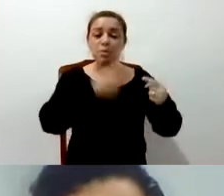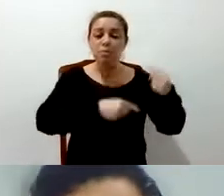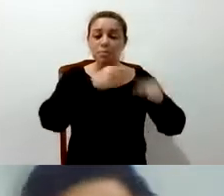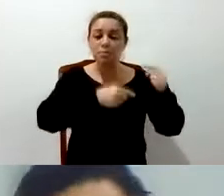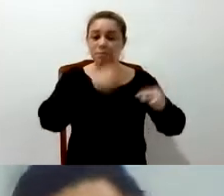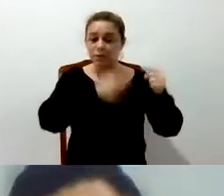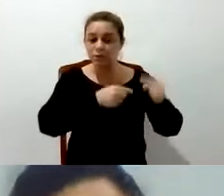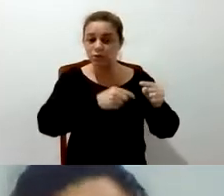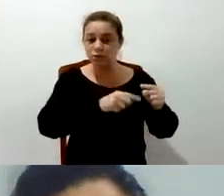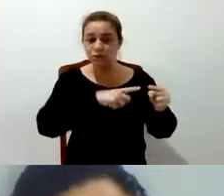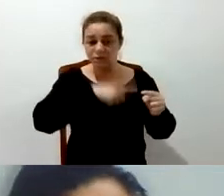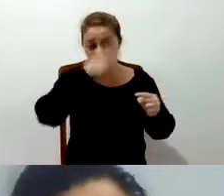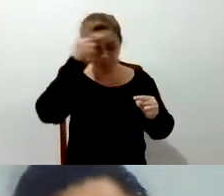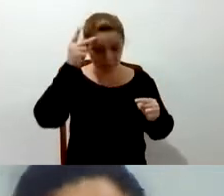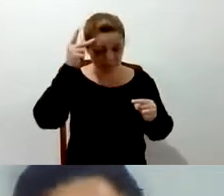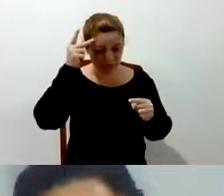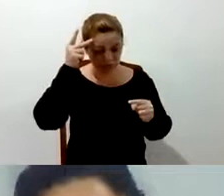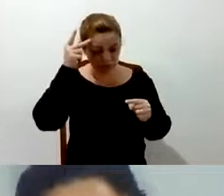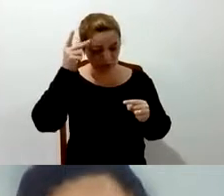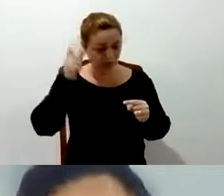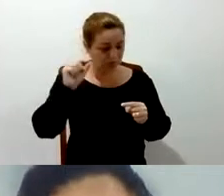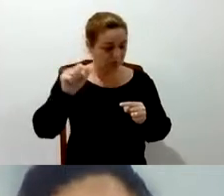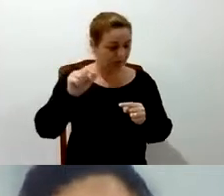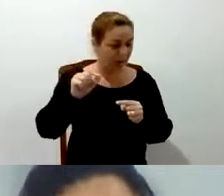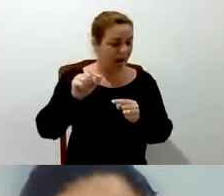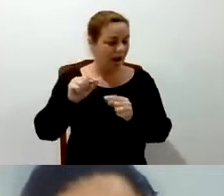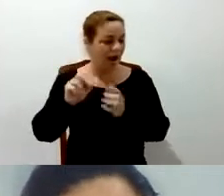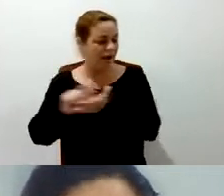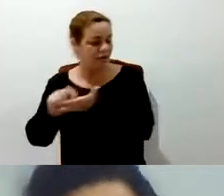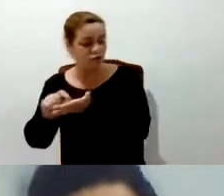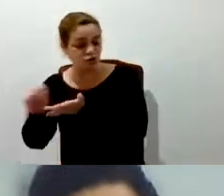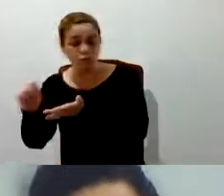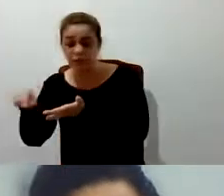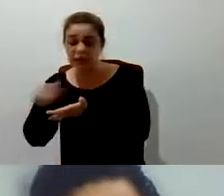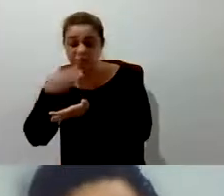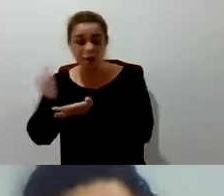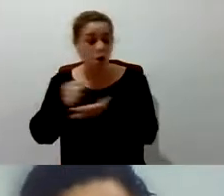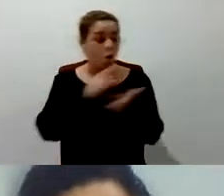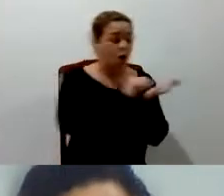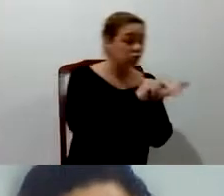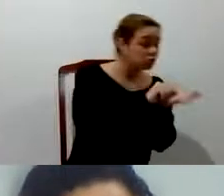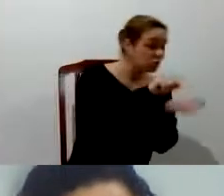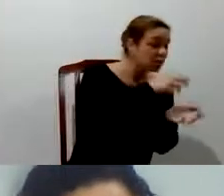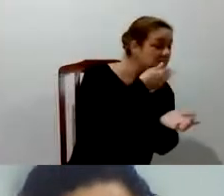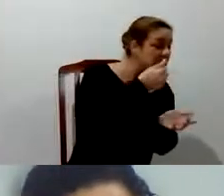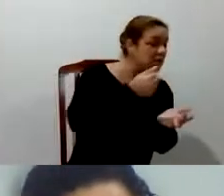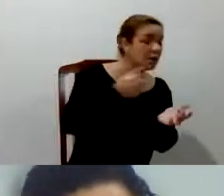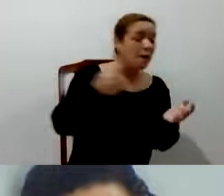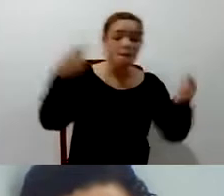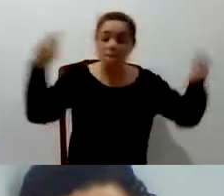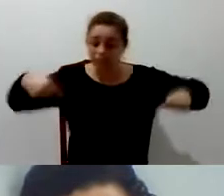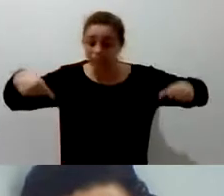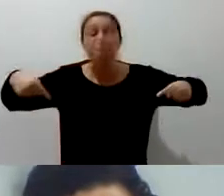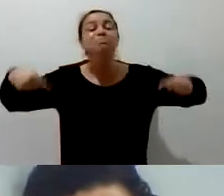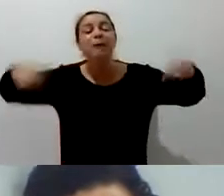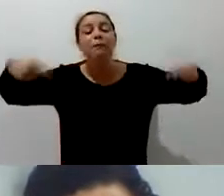se posicionando a favor de um partido ou de outro e não estão estabelecendo um diálogo. Então, a gente tem tido ideias muito,